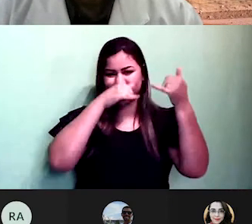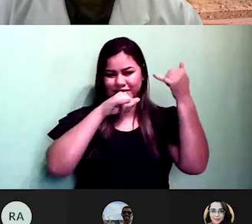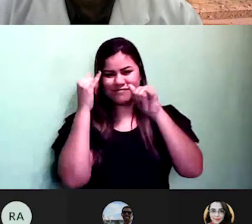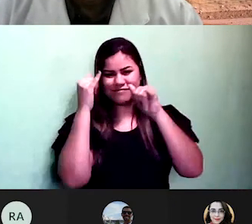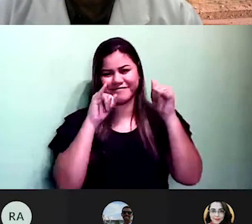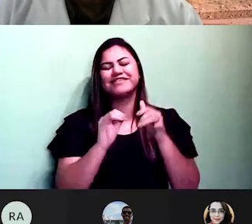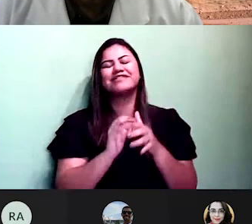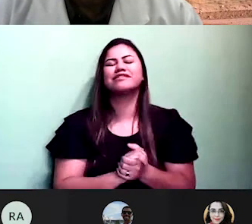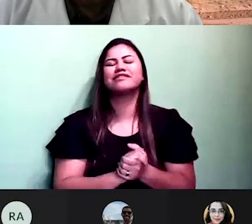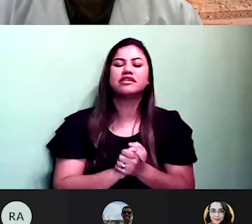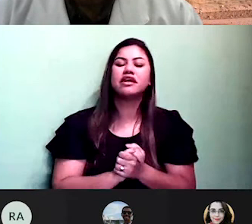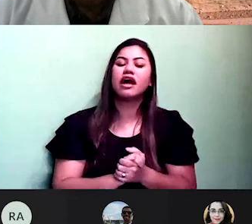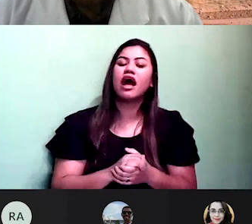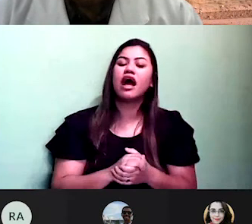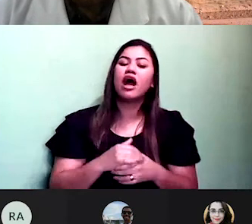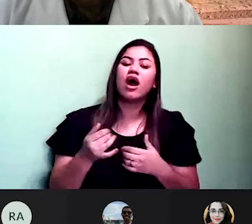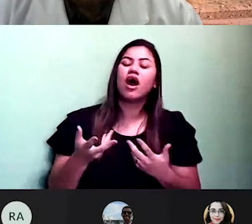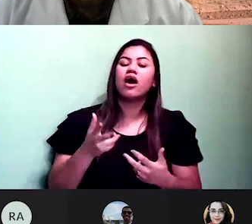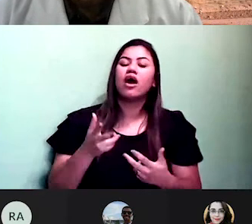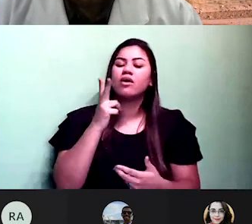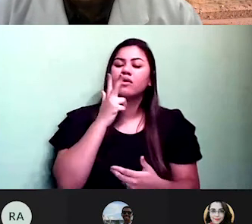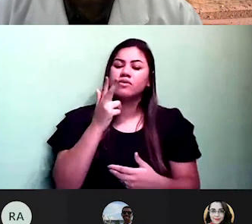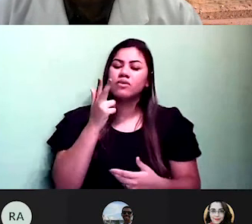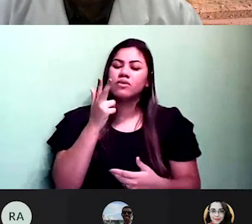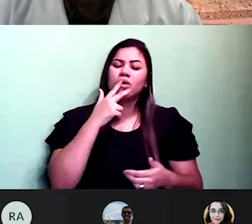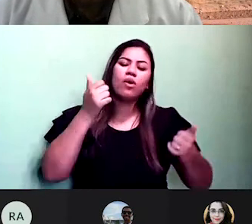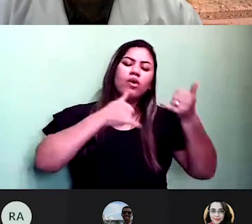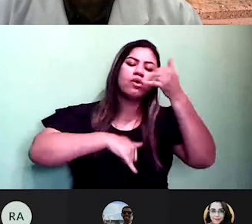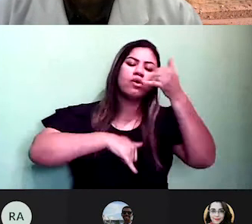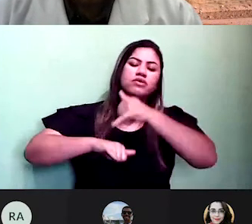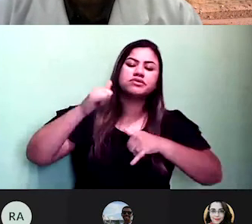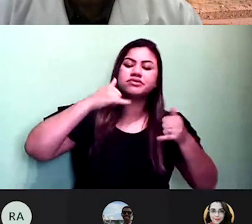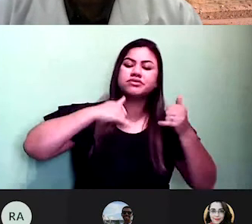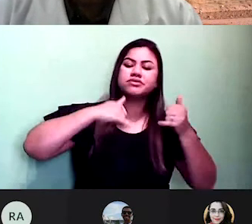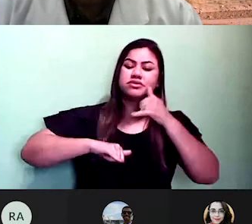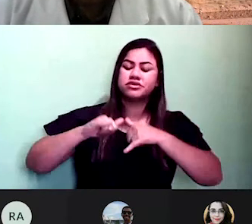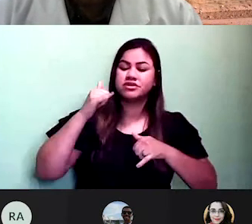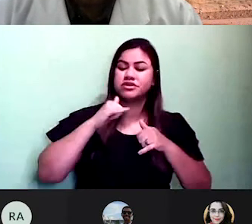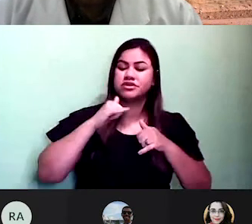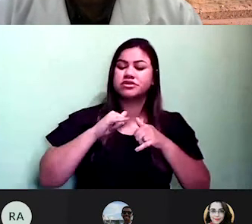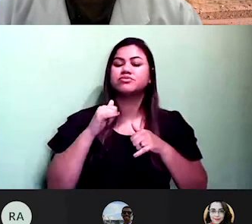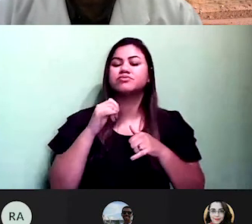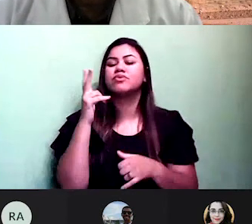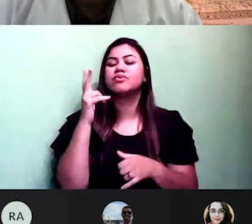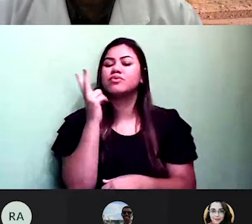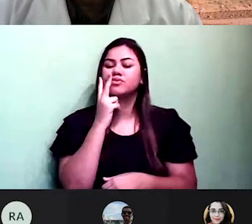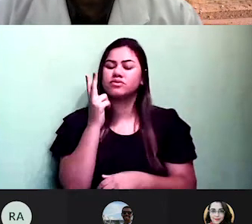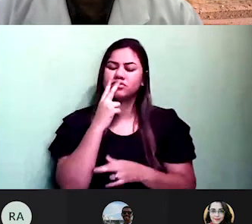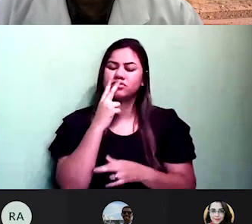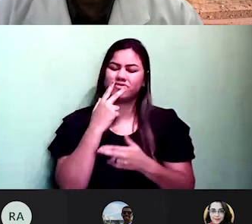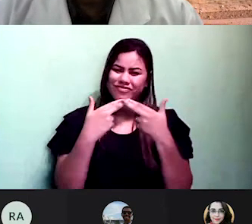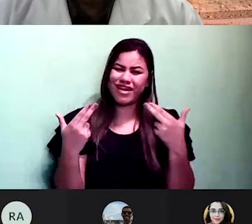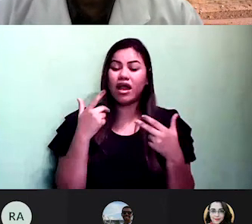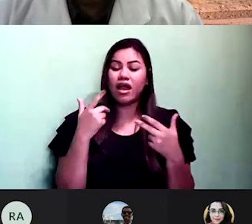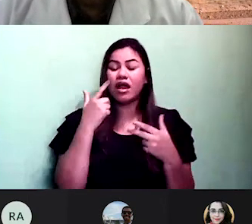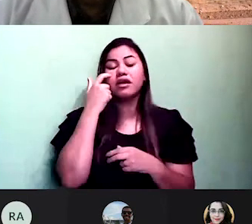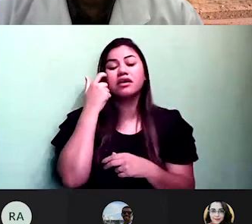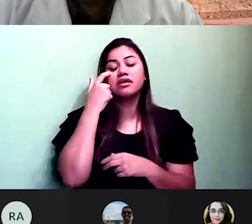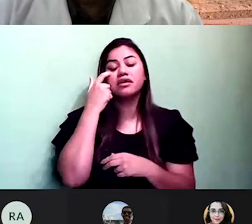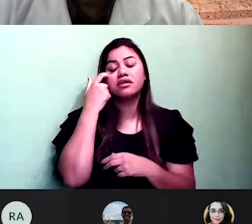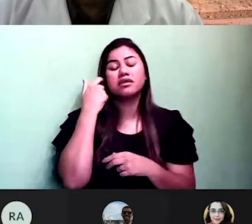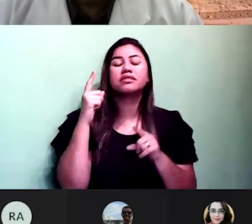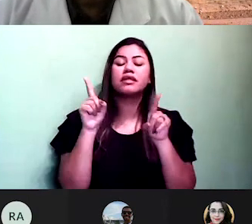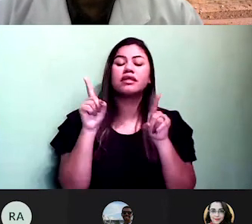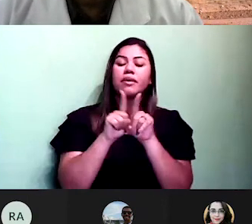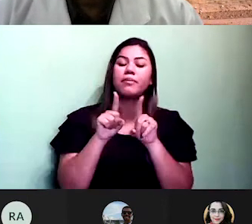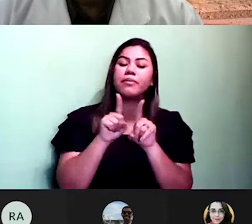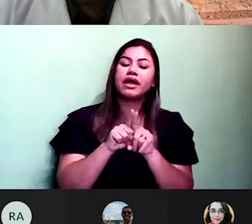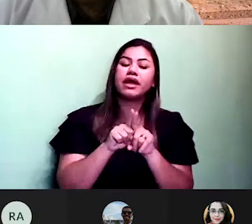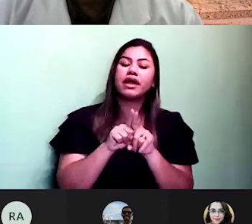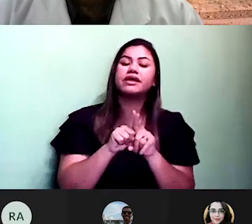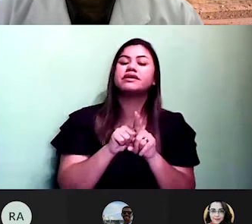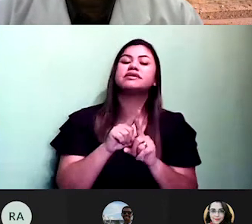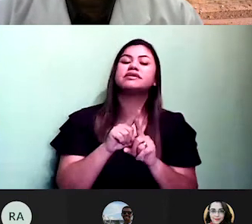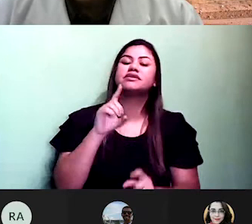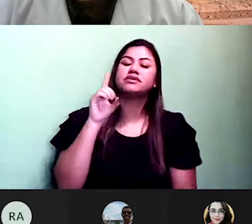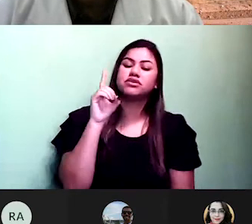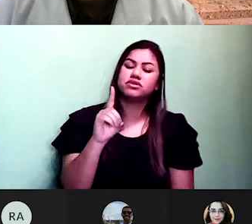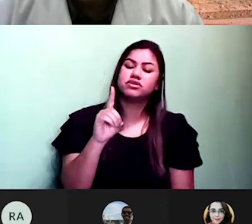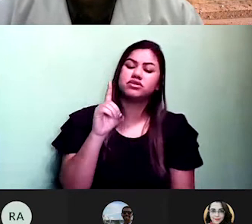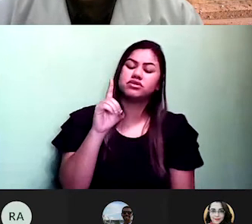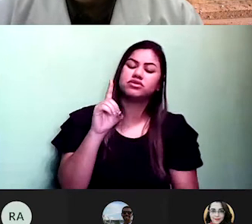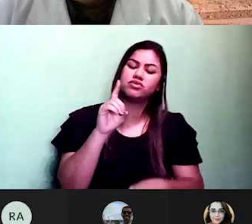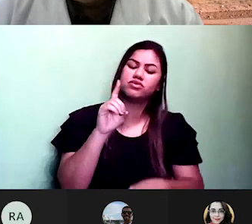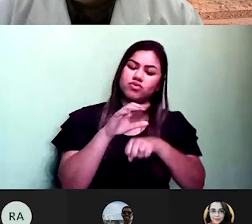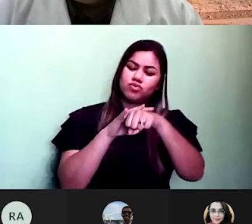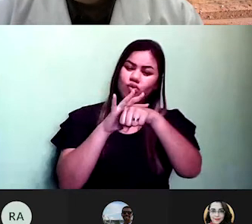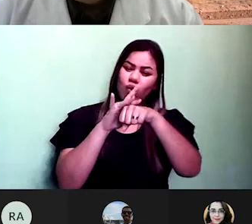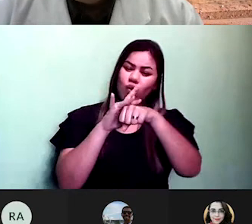ditos, alcoolismo, tabagismo e doenças sexualmente transmissíveis são obrigatórios durante essa semana